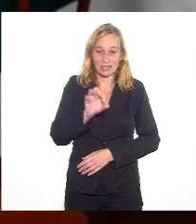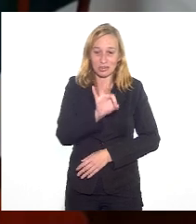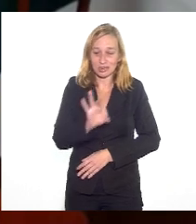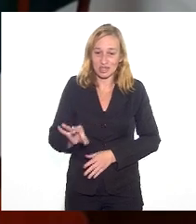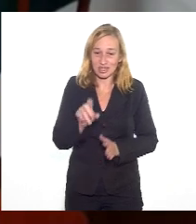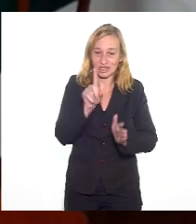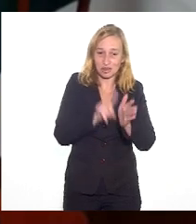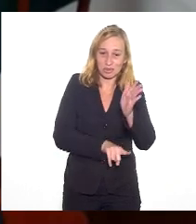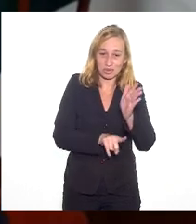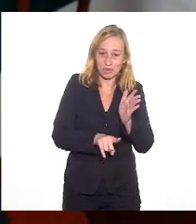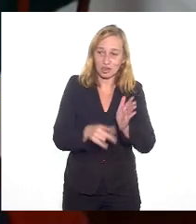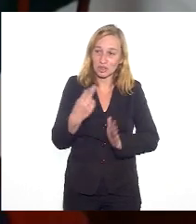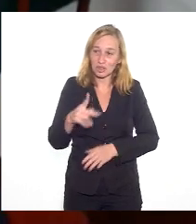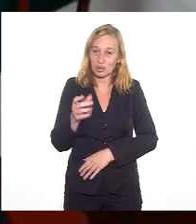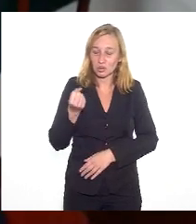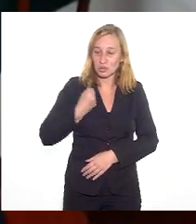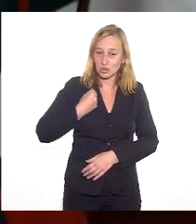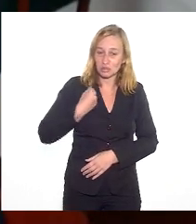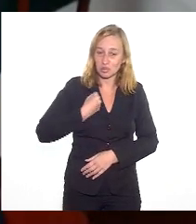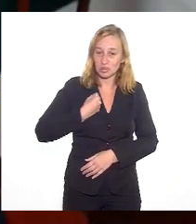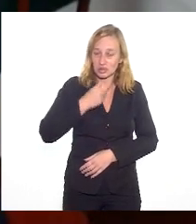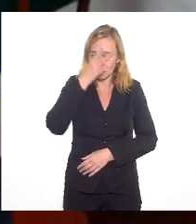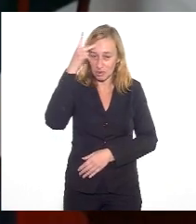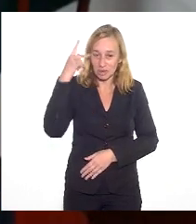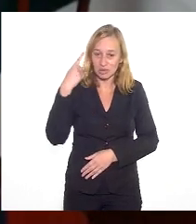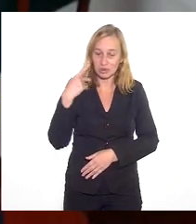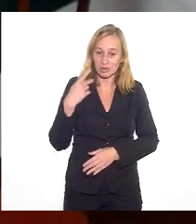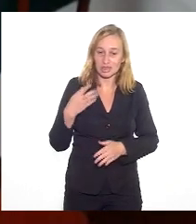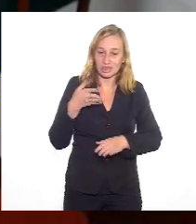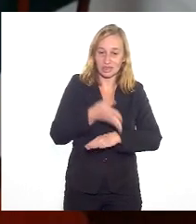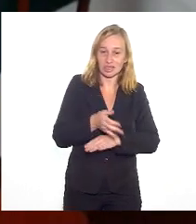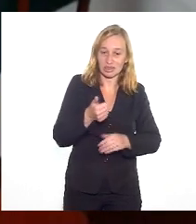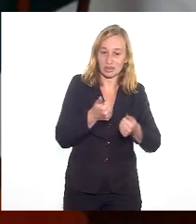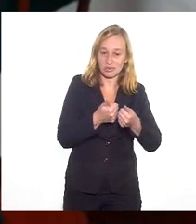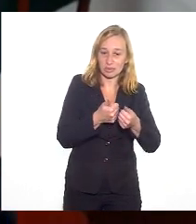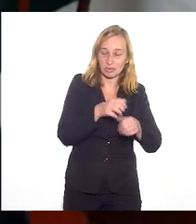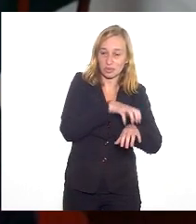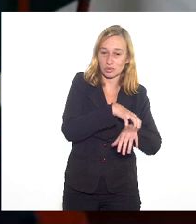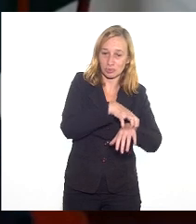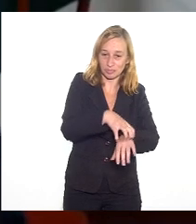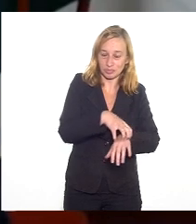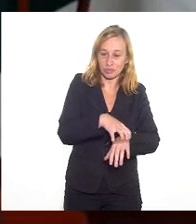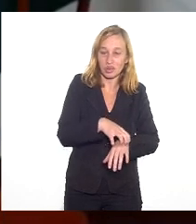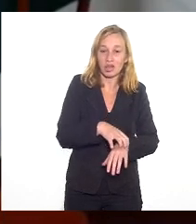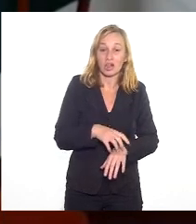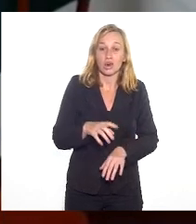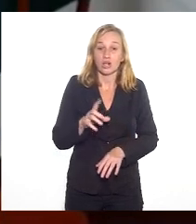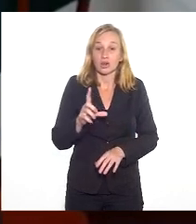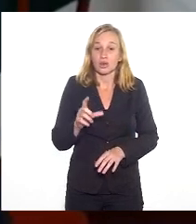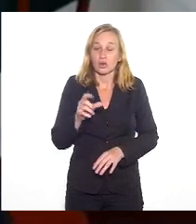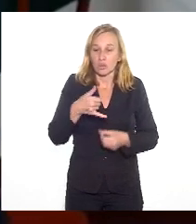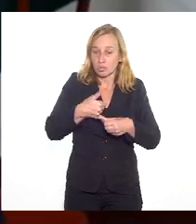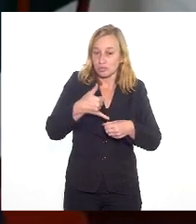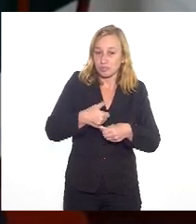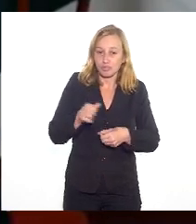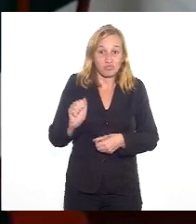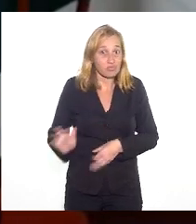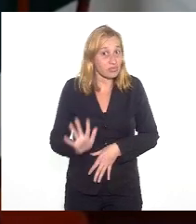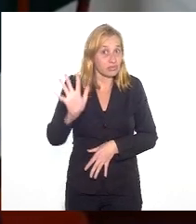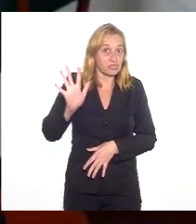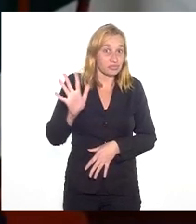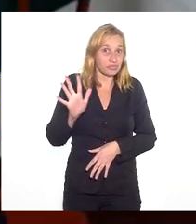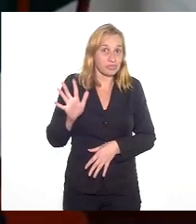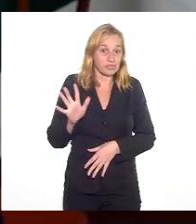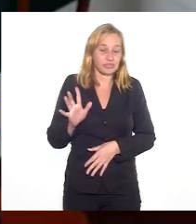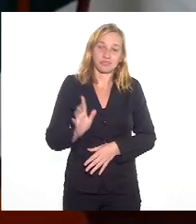redução do seu número de passageiros, os insumos estão muito mais caros, o combustível está muito mais caro e a conta